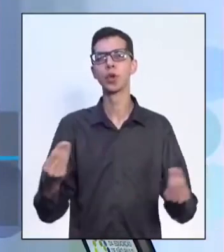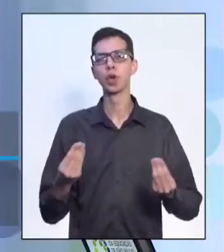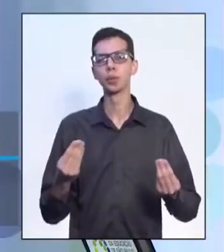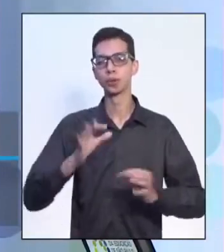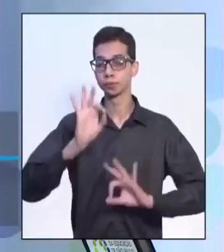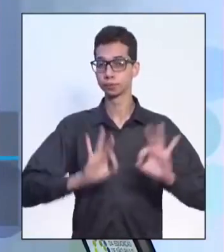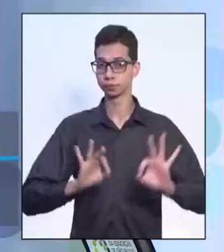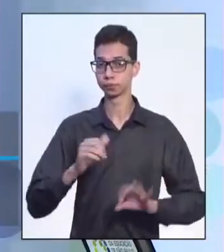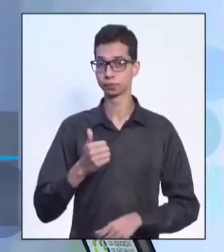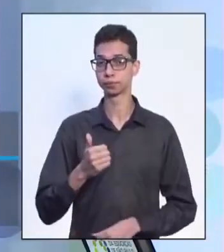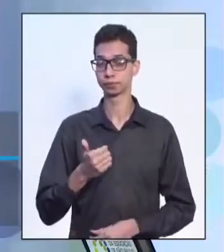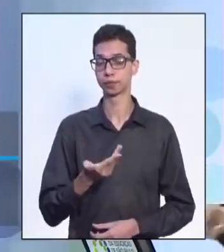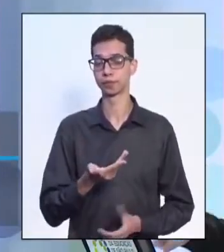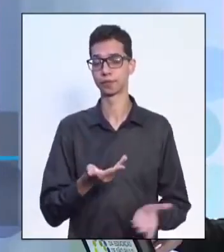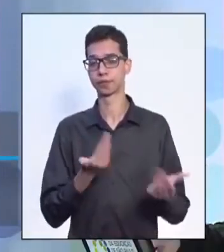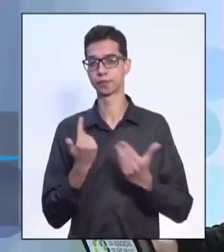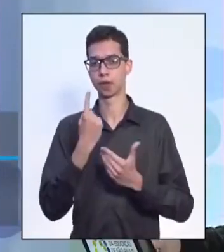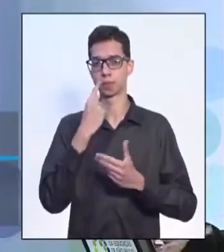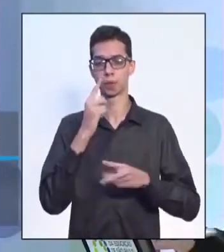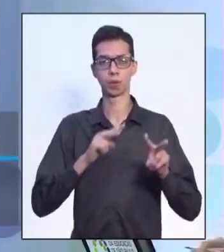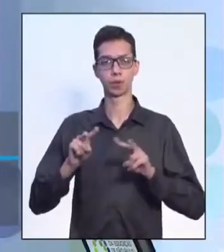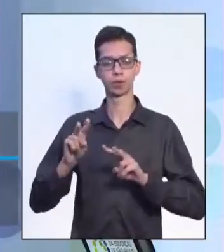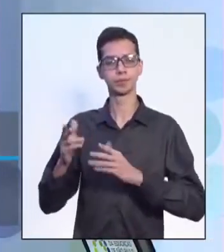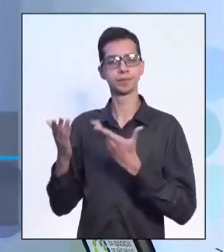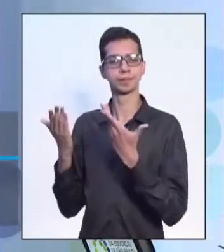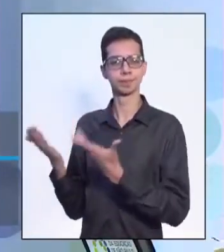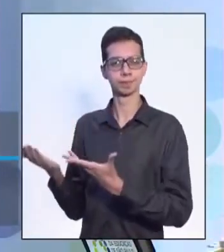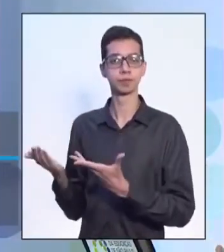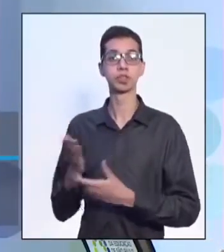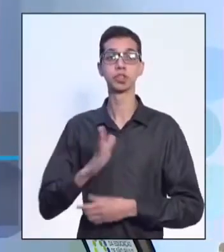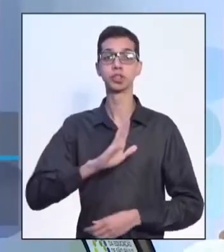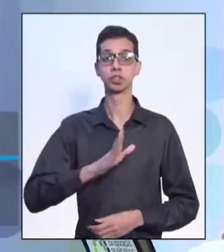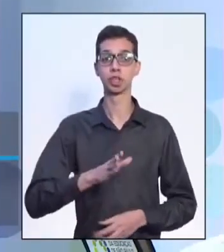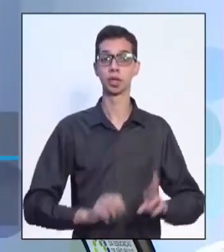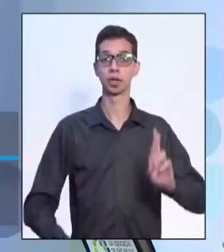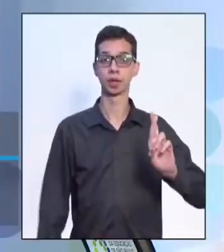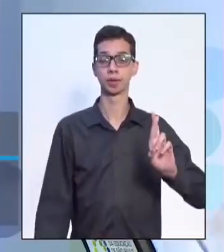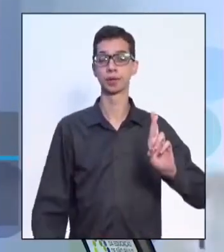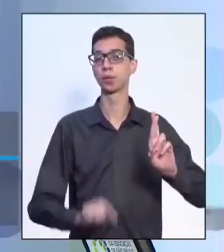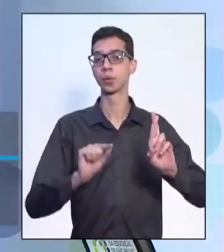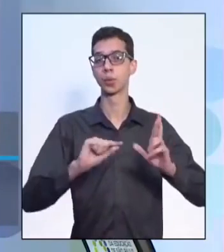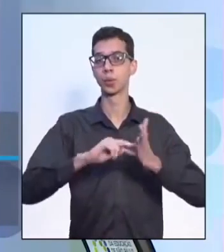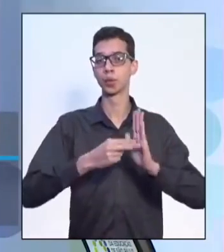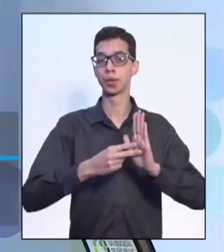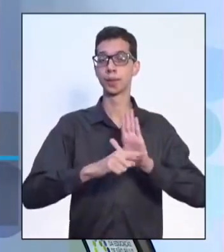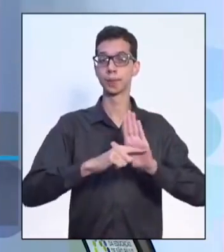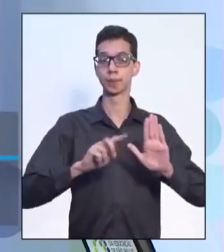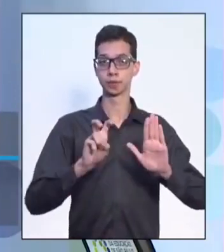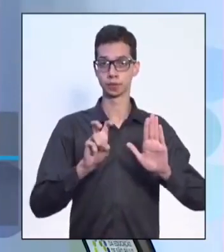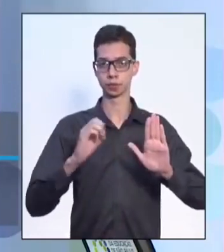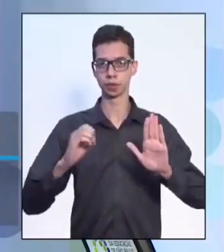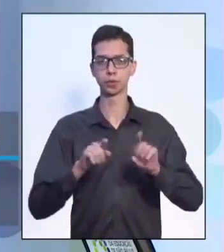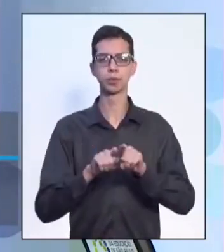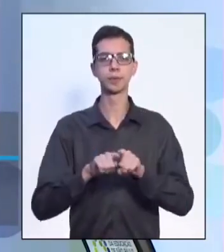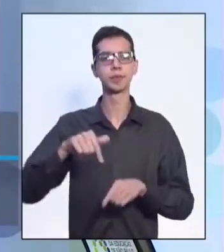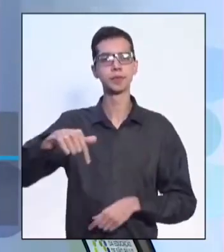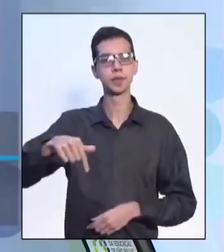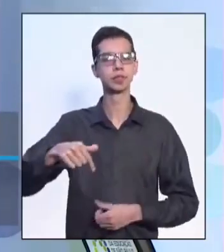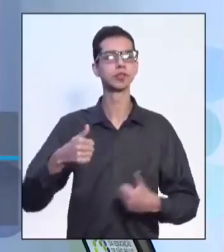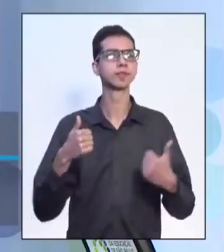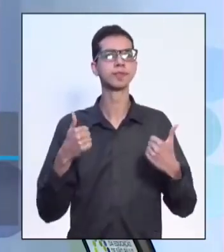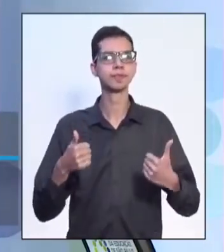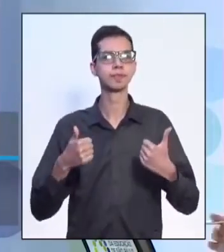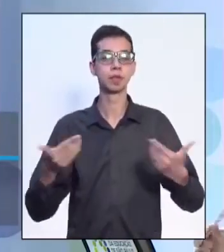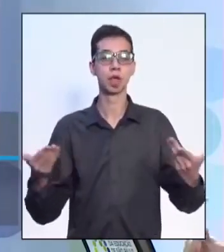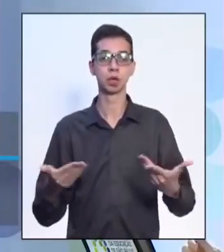Pessoal, então comigo aqui na lousa, eu já coloquei as raízes aqui, menos 5, 0 e 7. Muito bem, vamos então